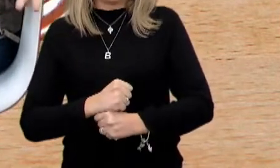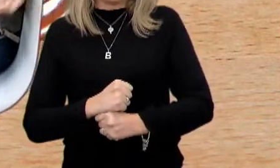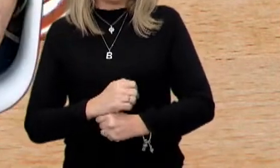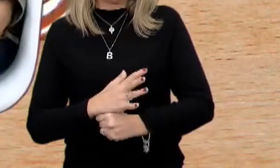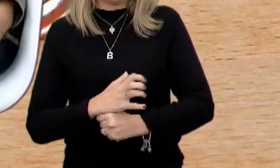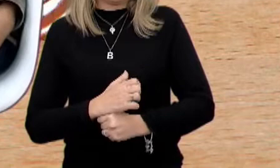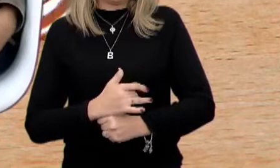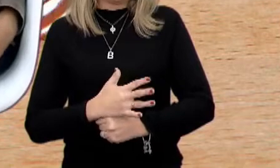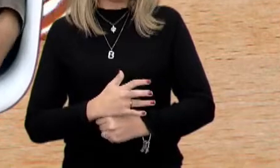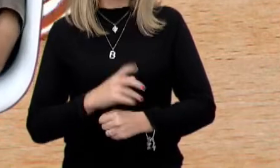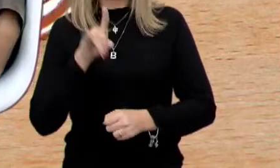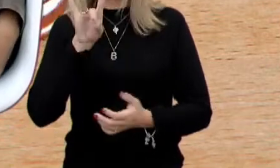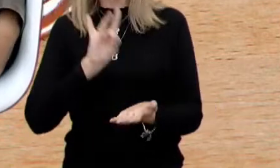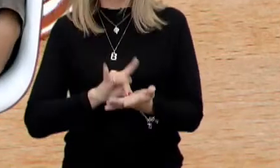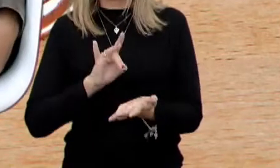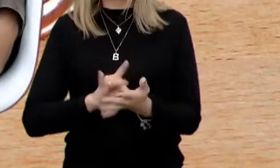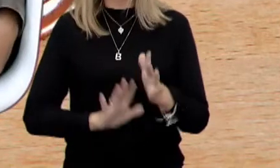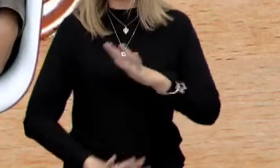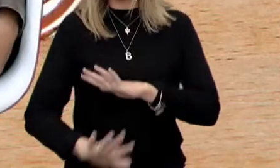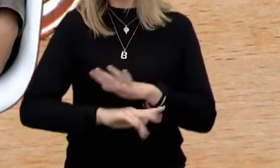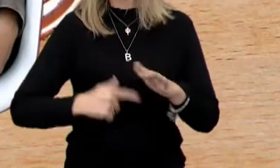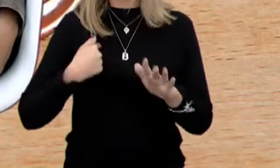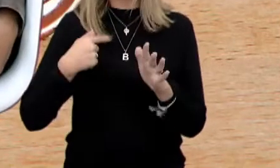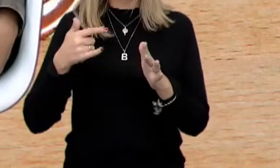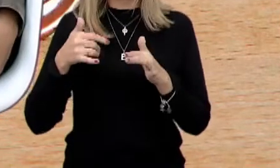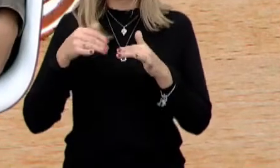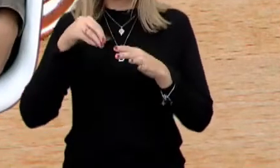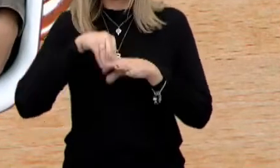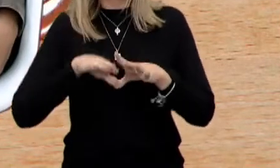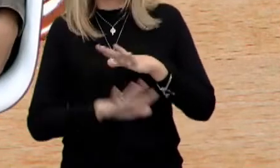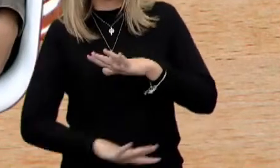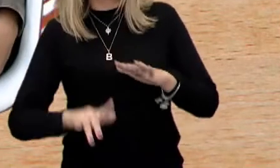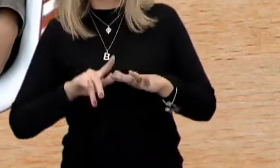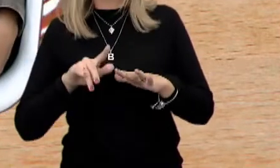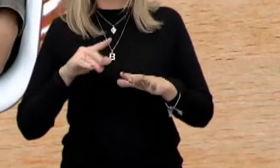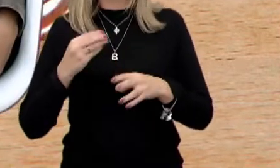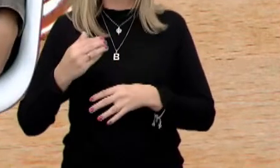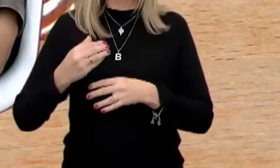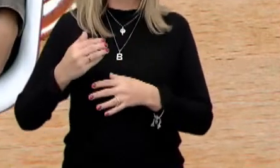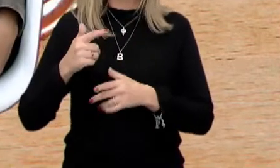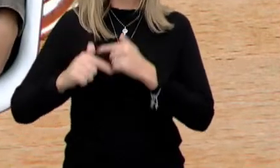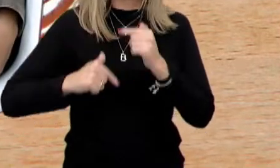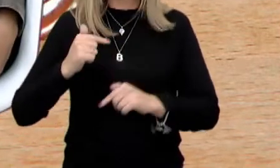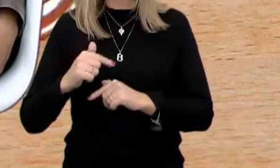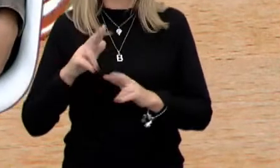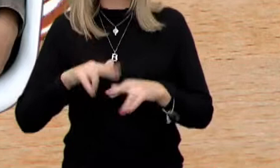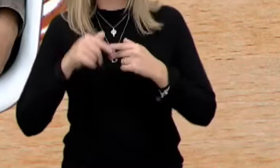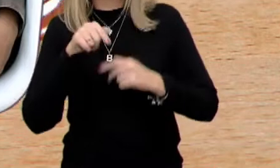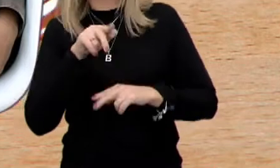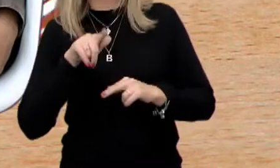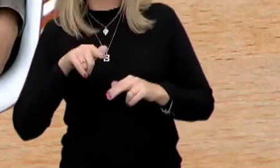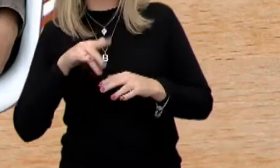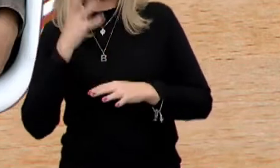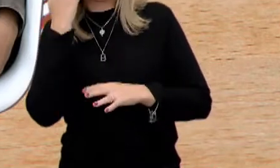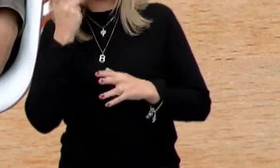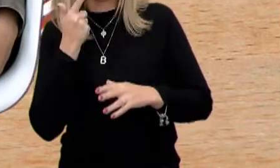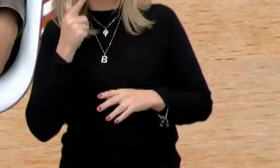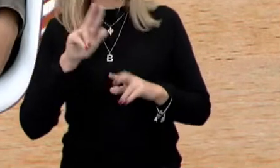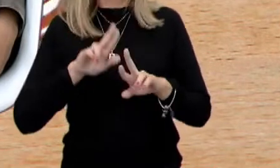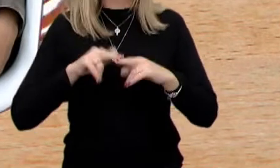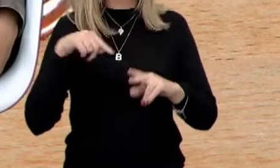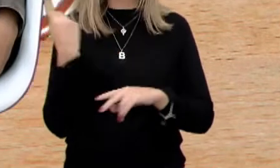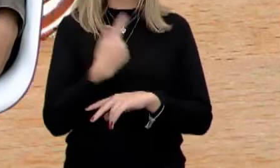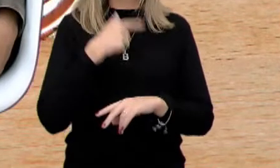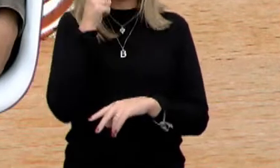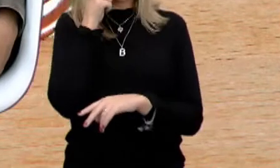É uma ação realmente de mercado, é analisar o mercado, né, em prol da causa animal. É interessante que a gente